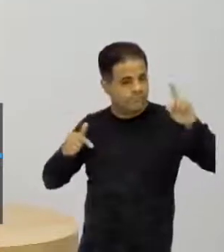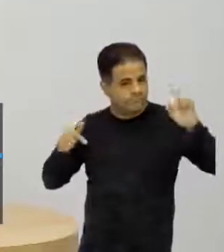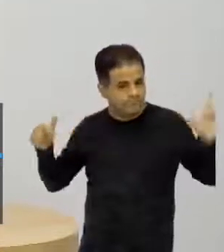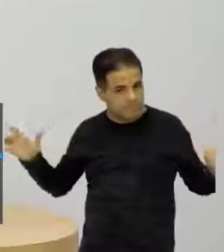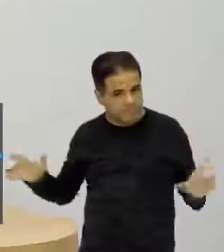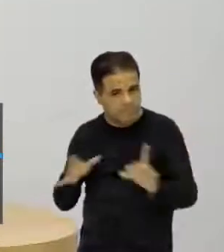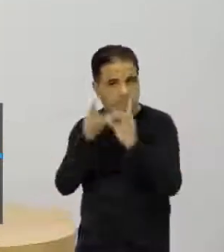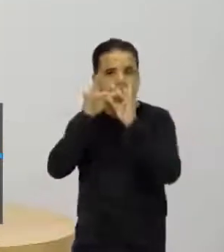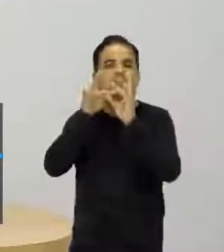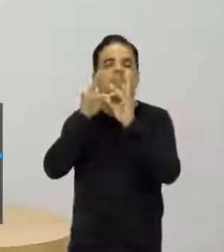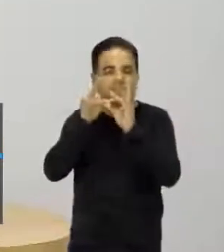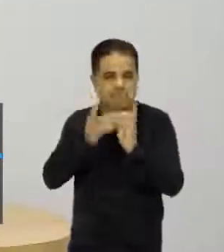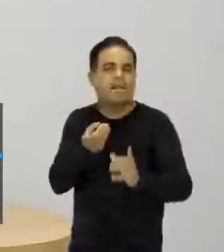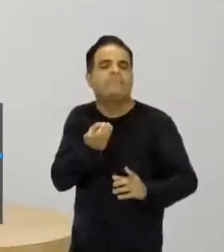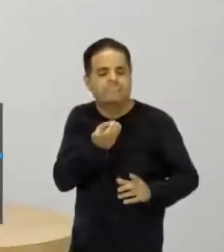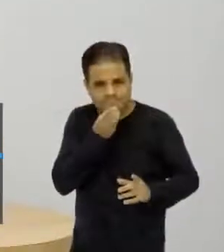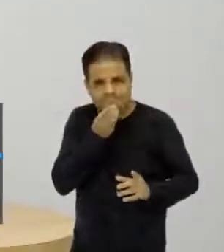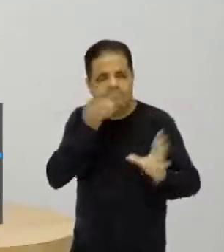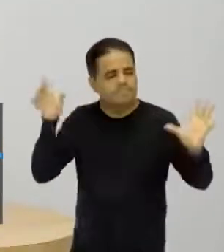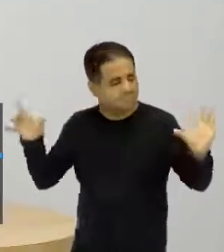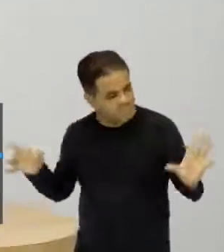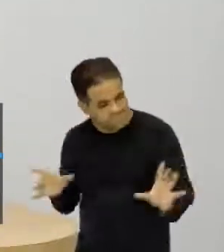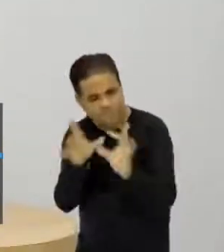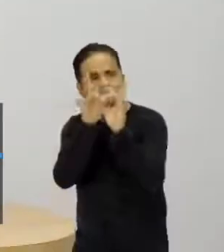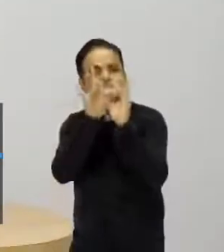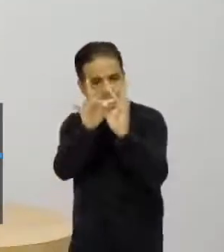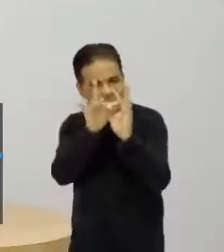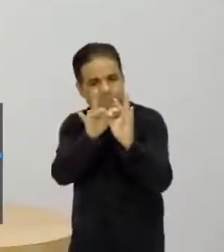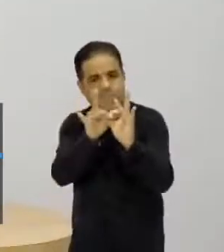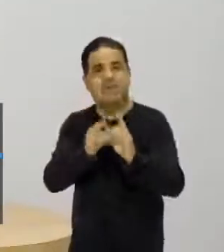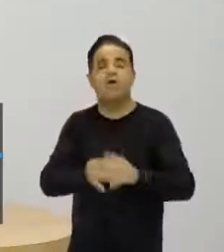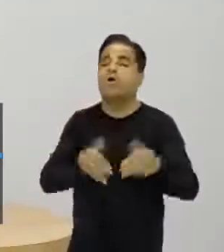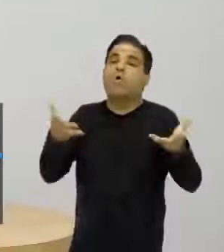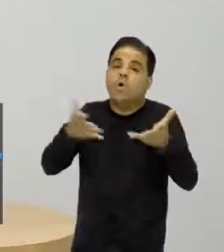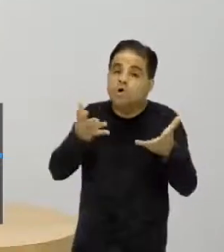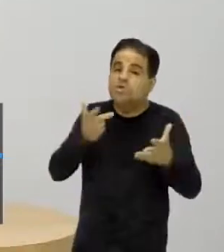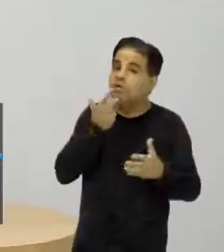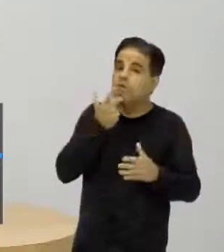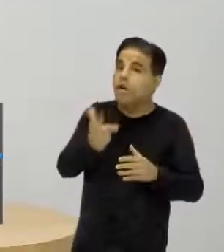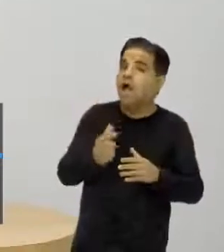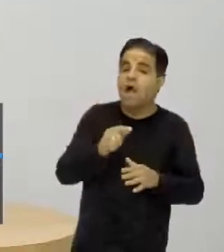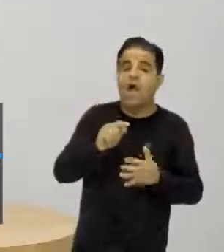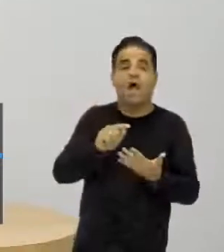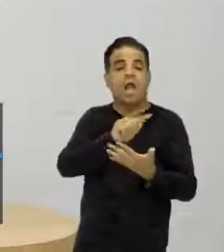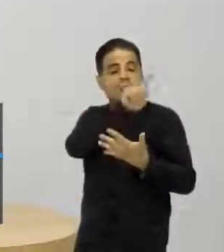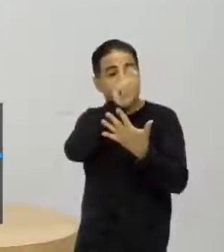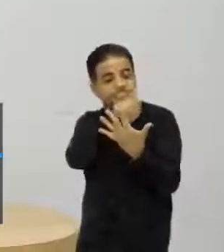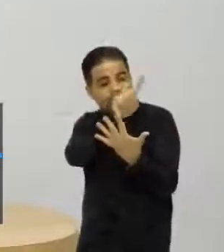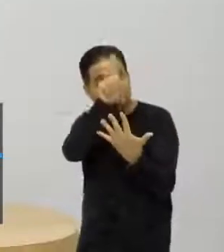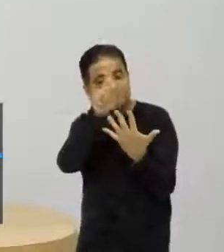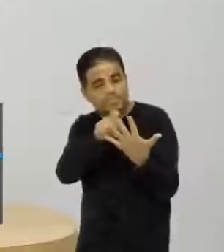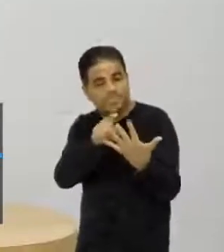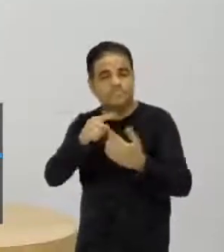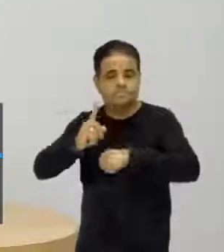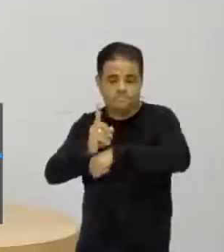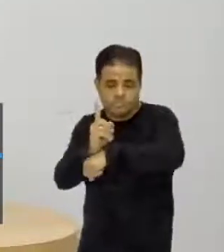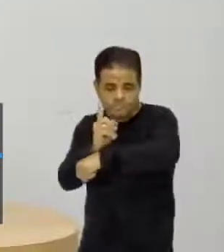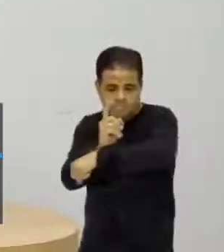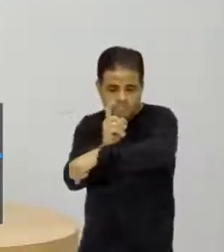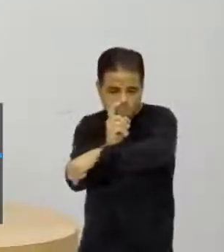de neo-darwinismo. Então, atualmente, a gente não diz que a hipótese ou a teoria da evolução se